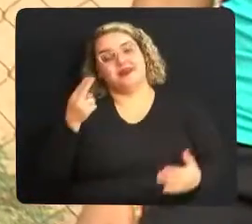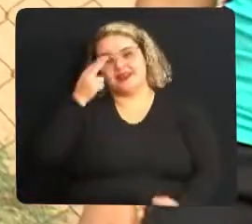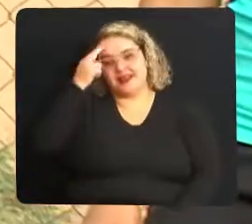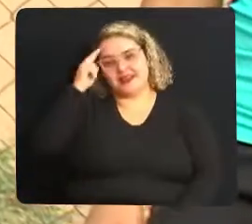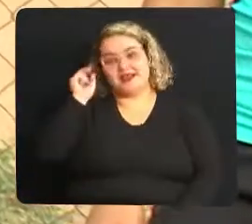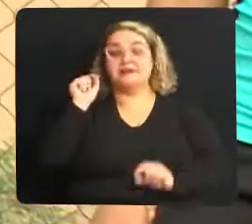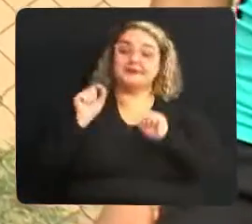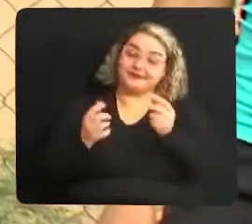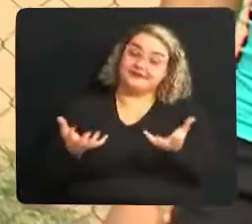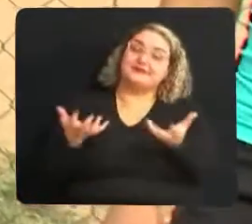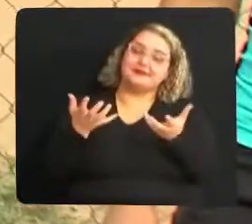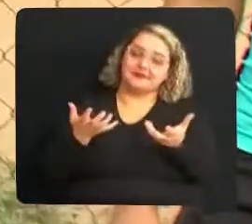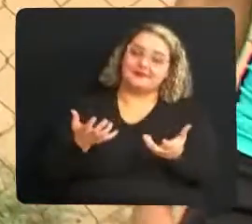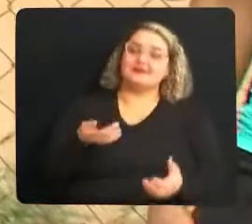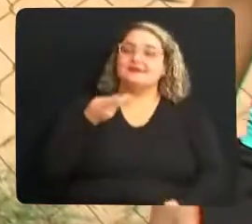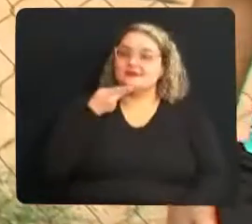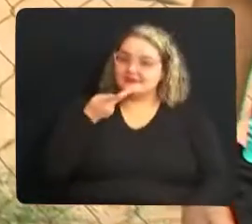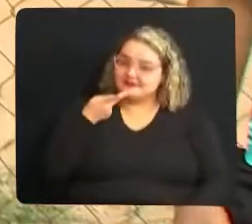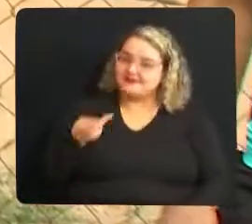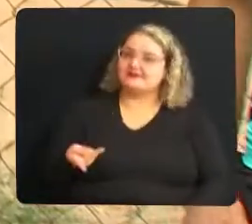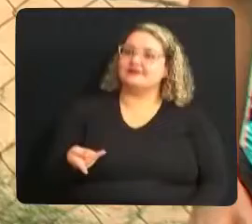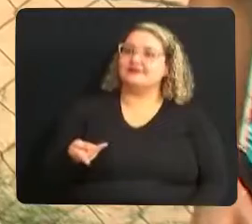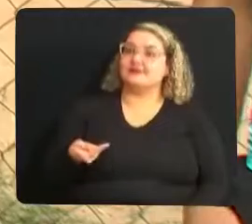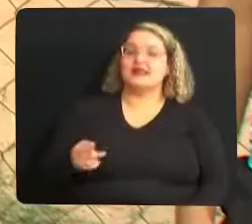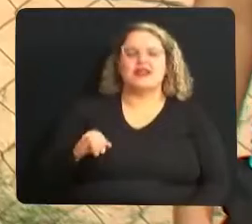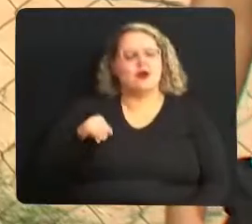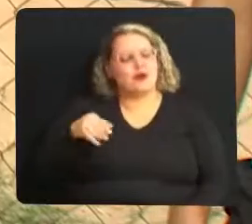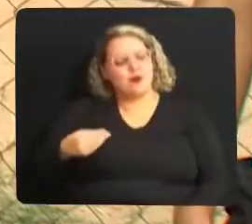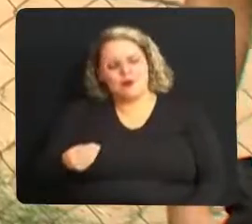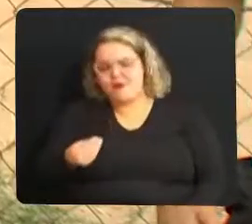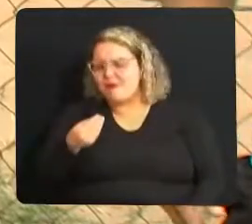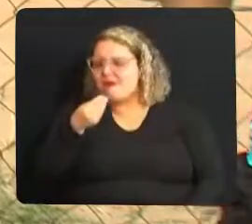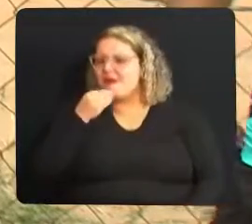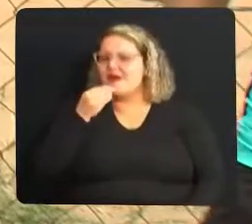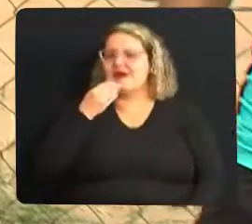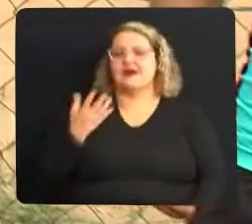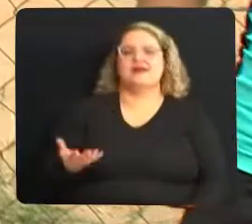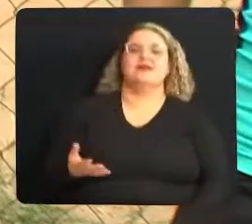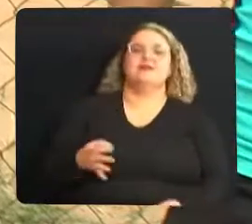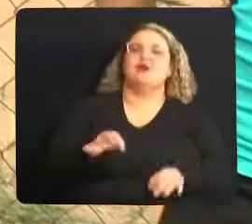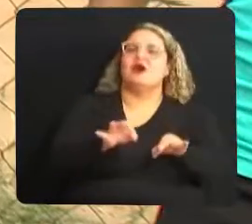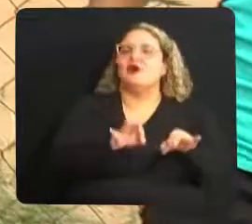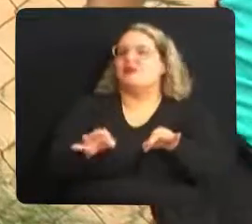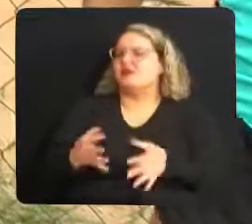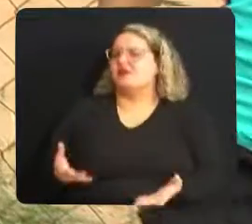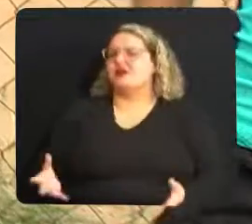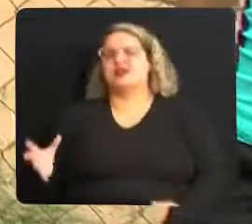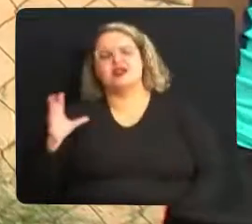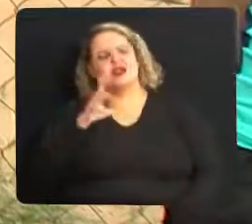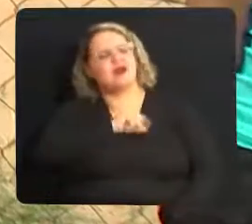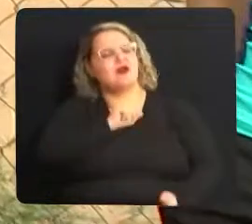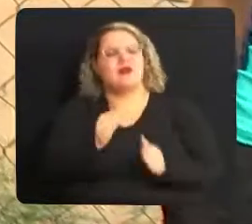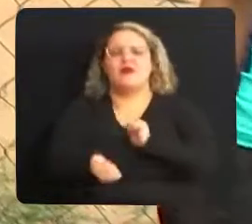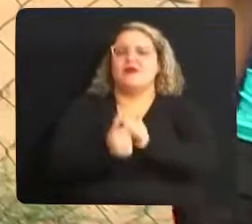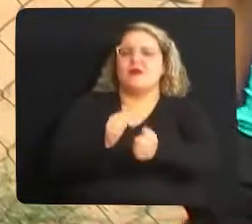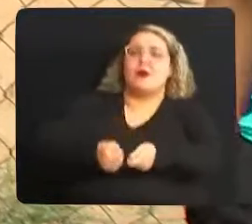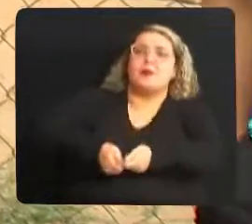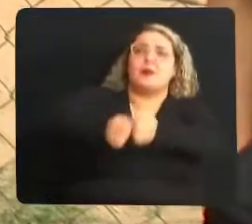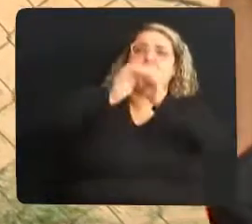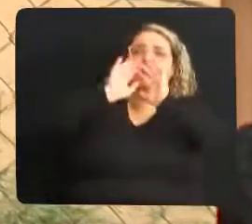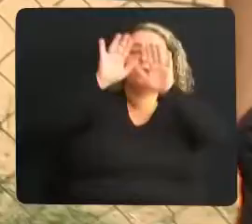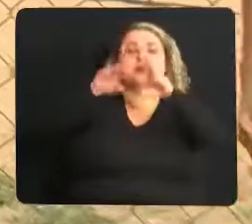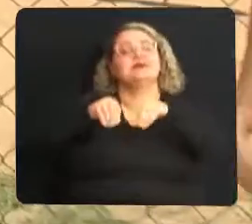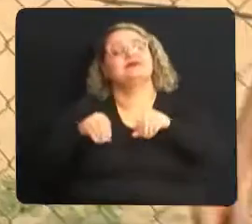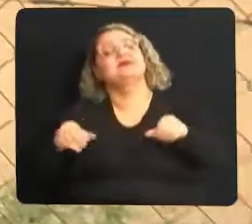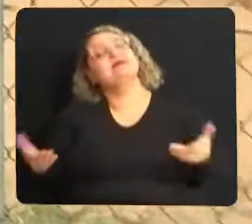Gabriel quem quiser como eu disse olha que vai então oportunidade que Belo programa para quem gosta de esporte vôlei de